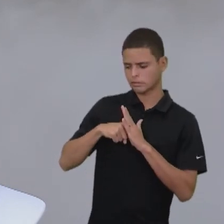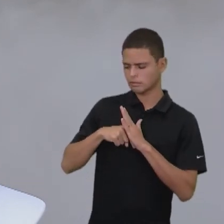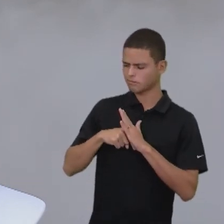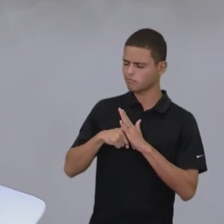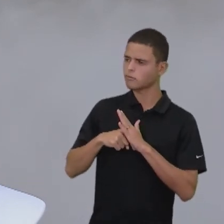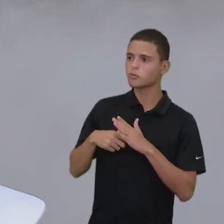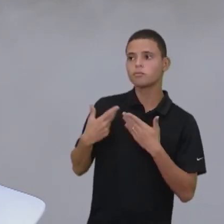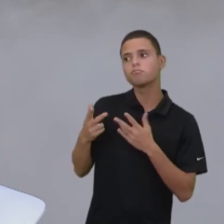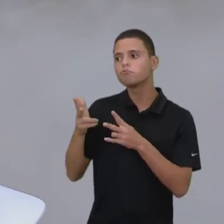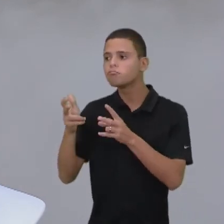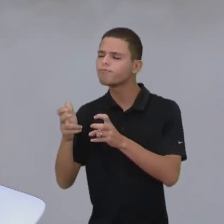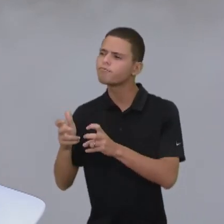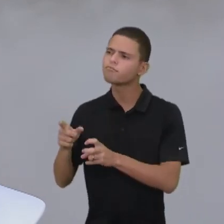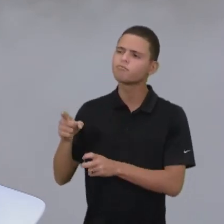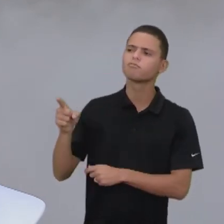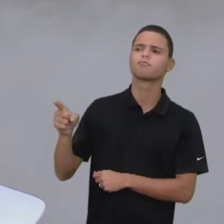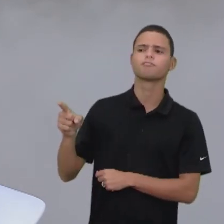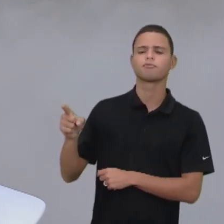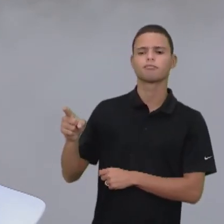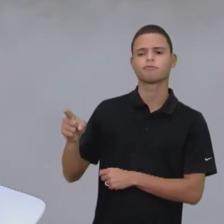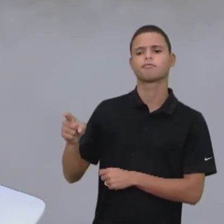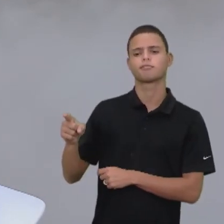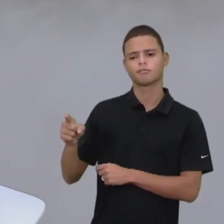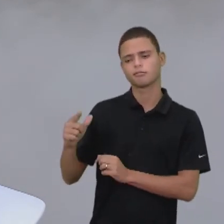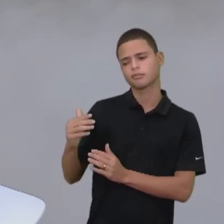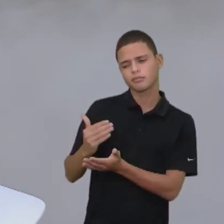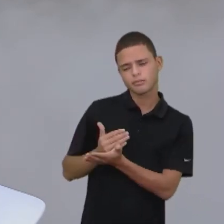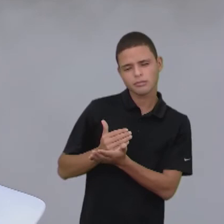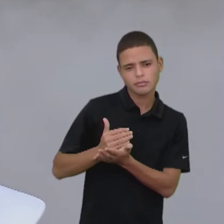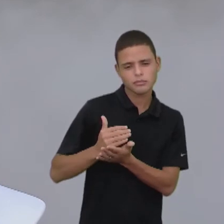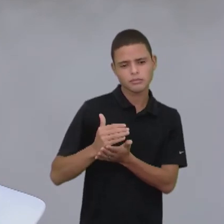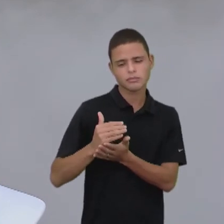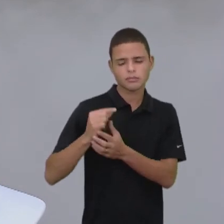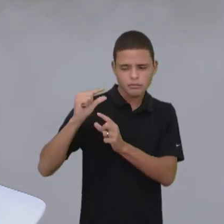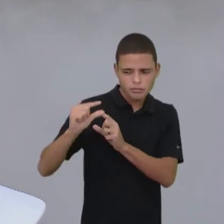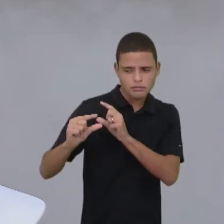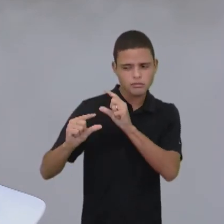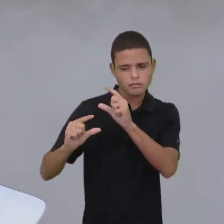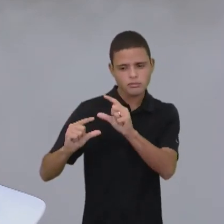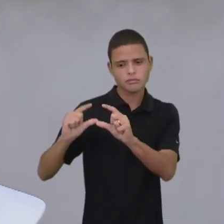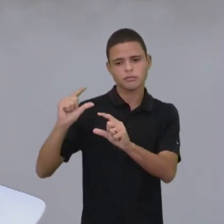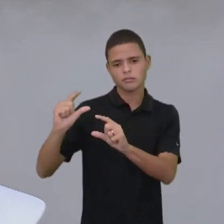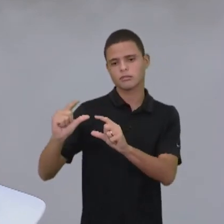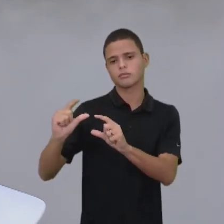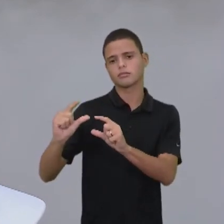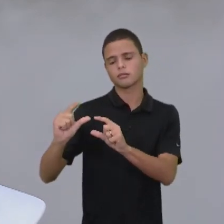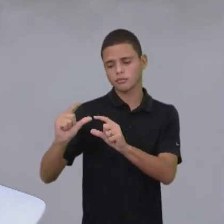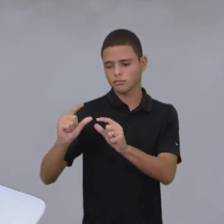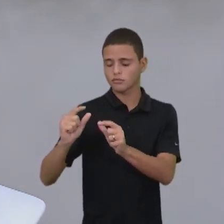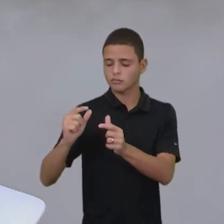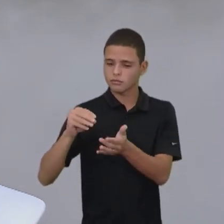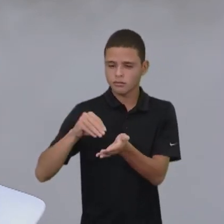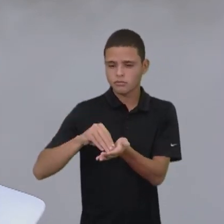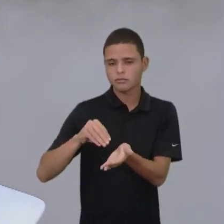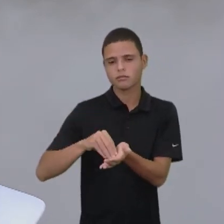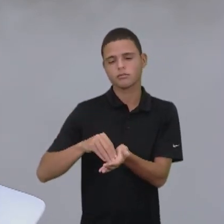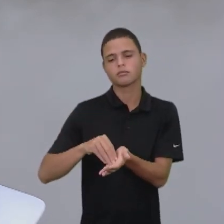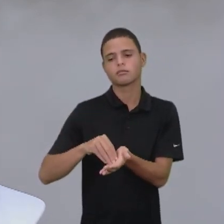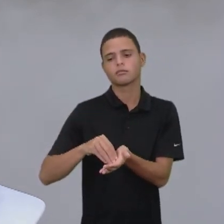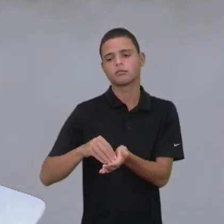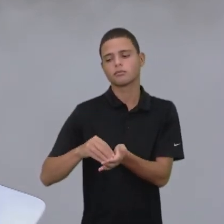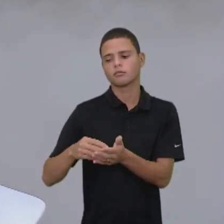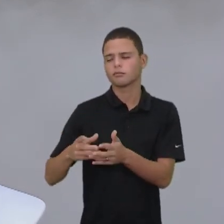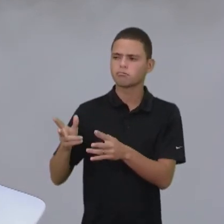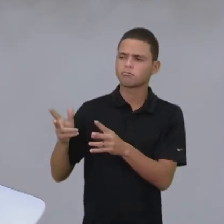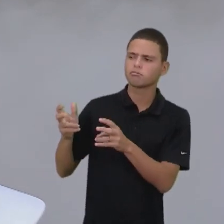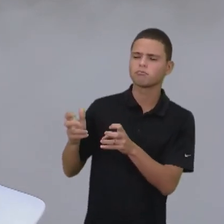de que, eu estou desenvolvendo, eu estou começando a desenvolver um pouco desse tipo de transtorno, que perceba um amigo